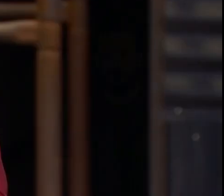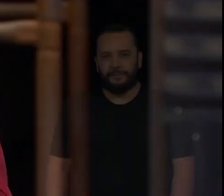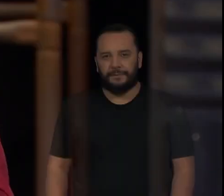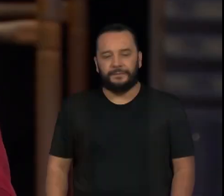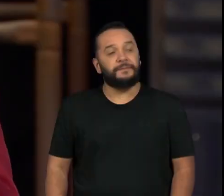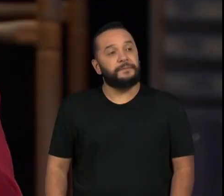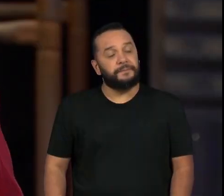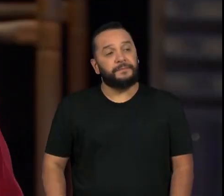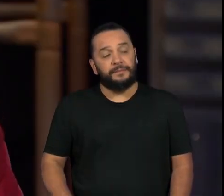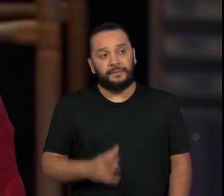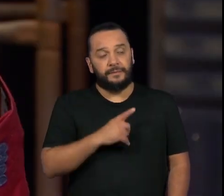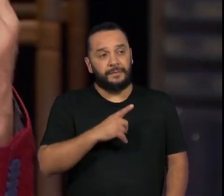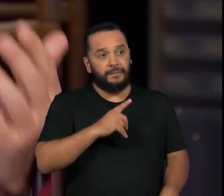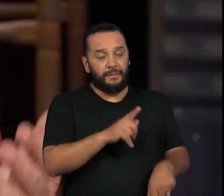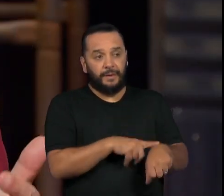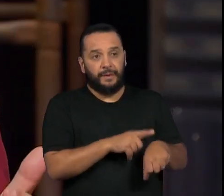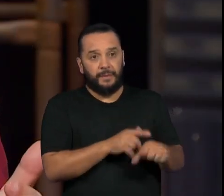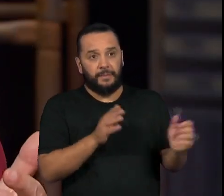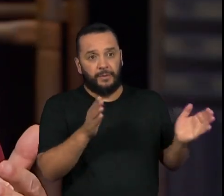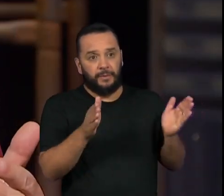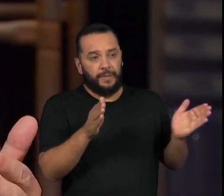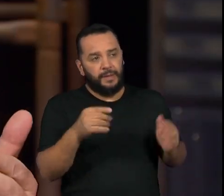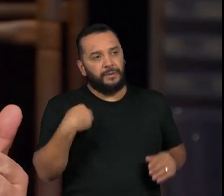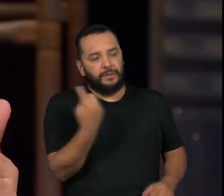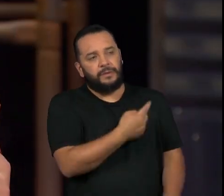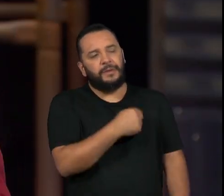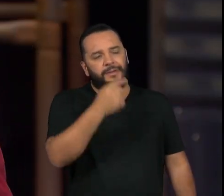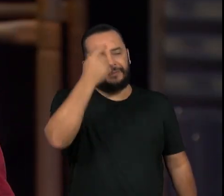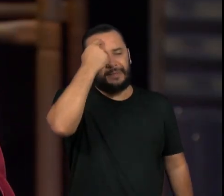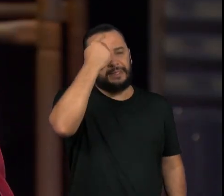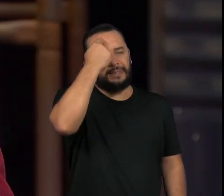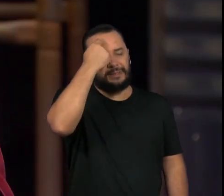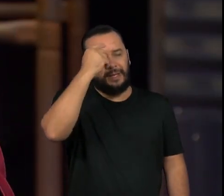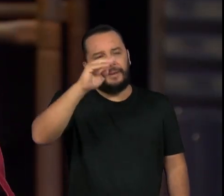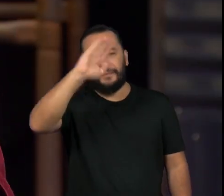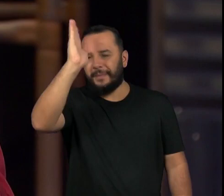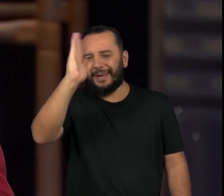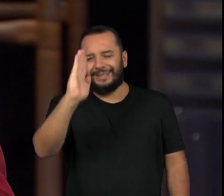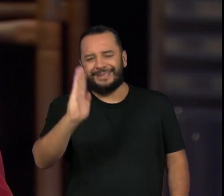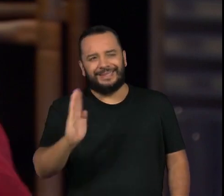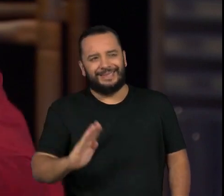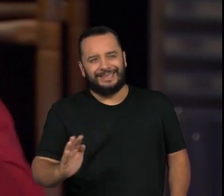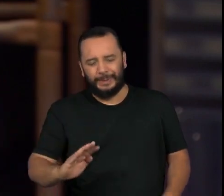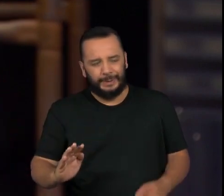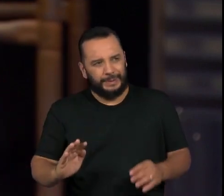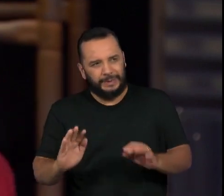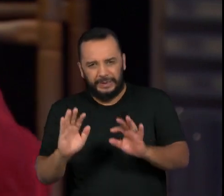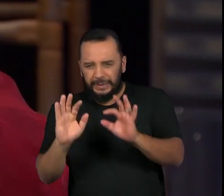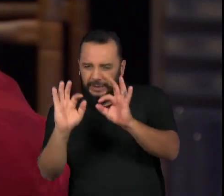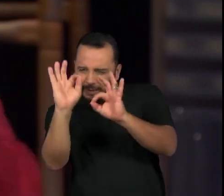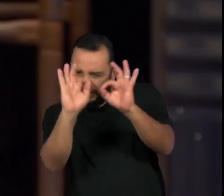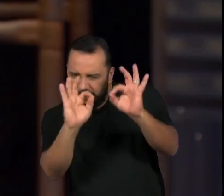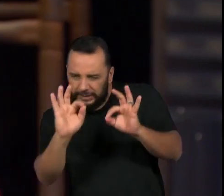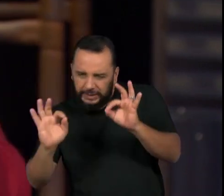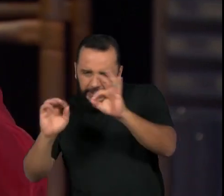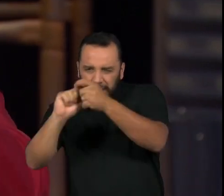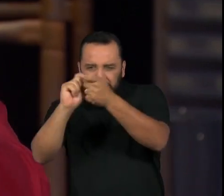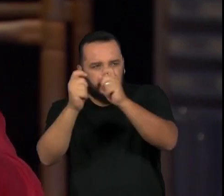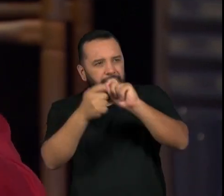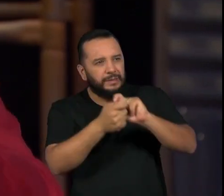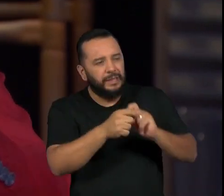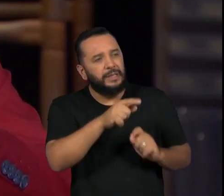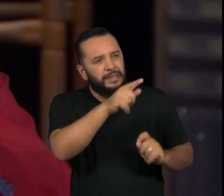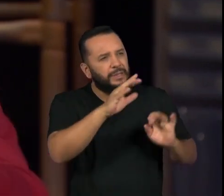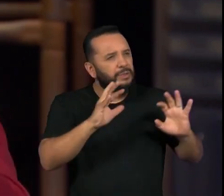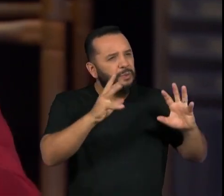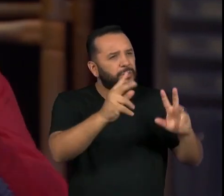Nós estamos no momento de repensar o Brasil. Eu queria entender com você todas essas